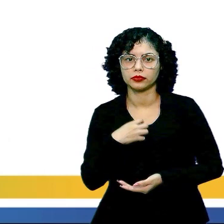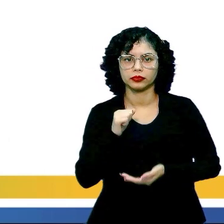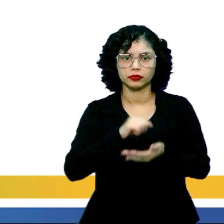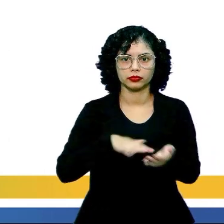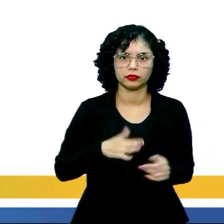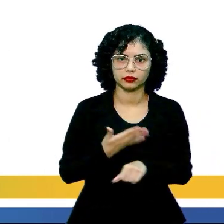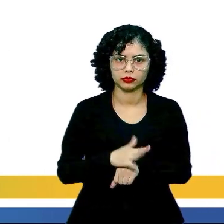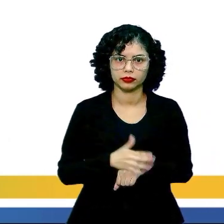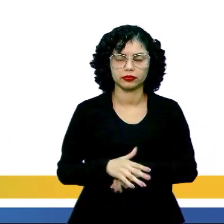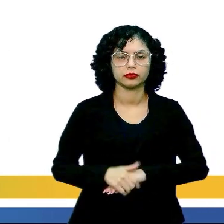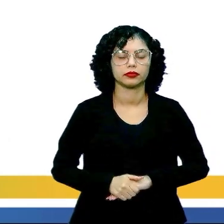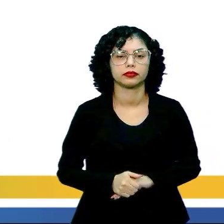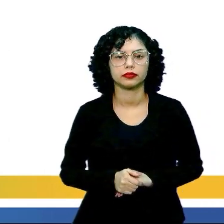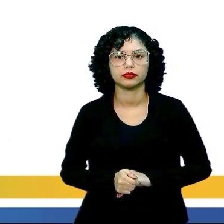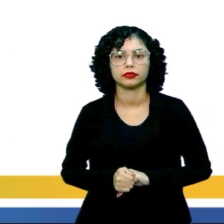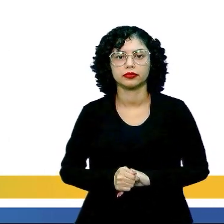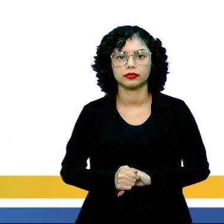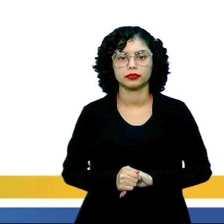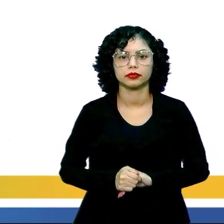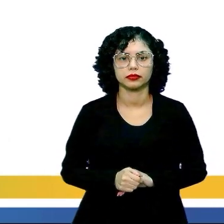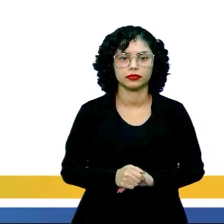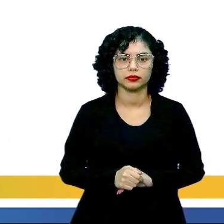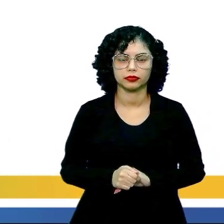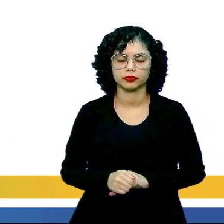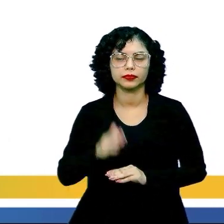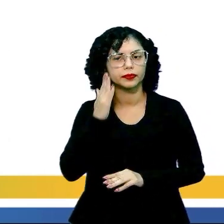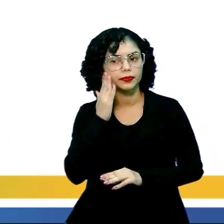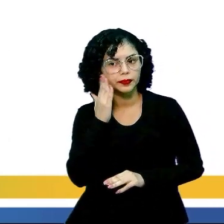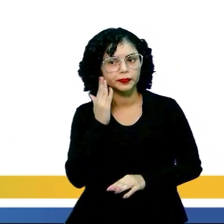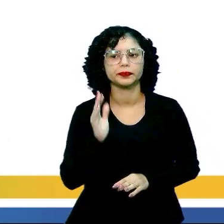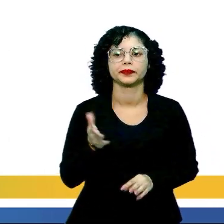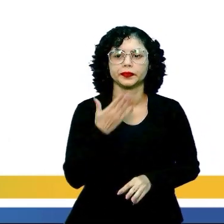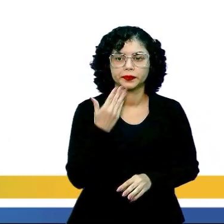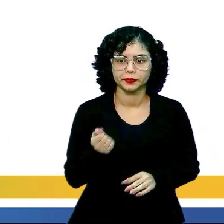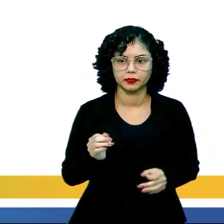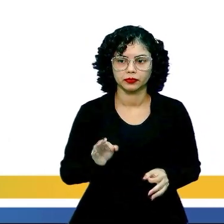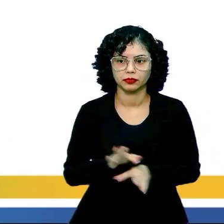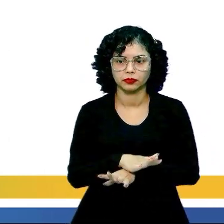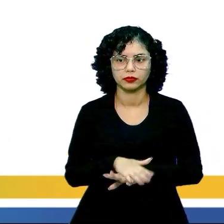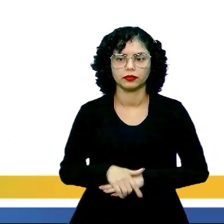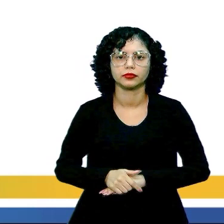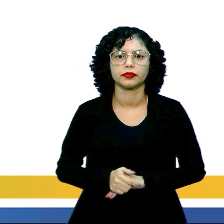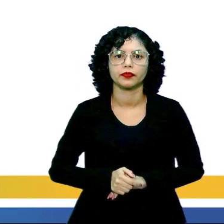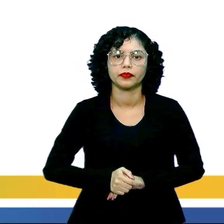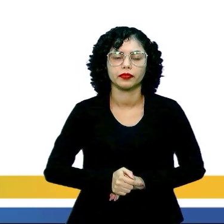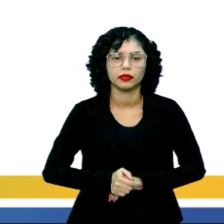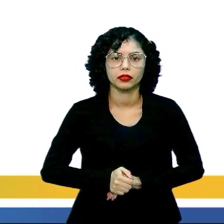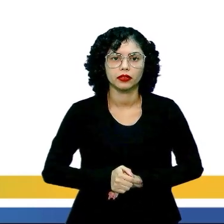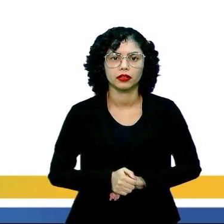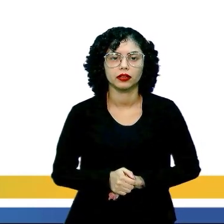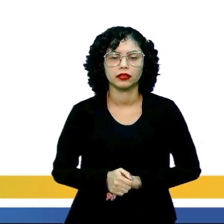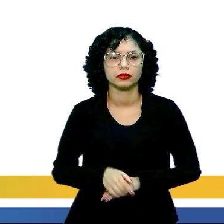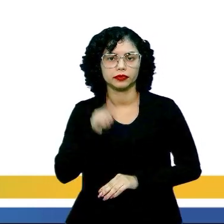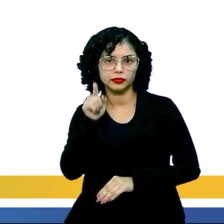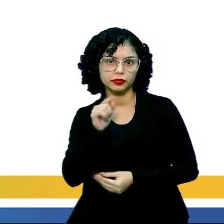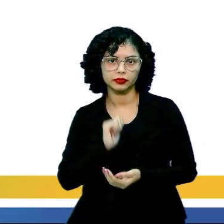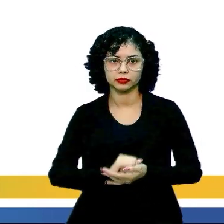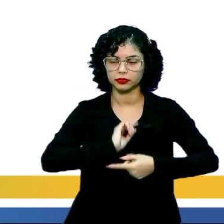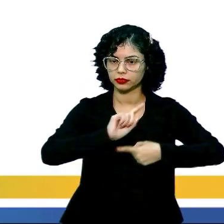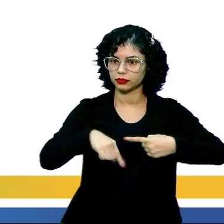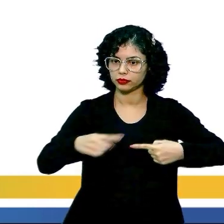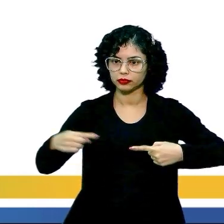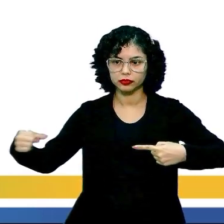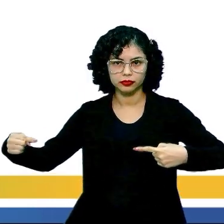dar uma praticada, que nós acabamos de internalizar, espero eu. Essa questão é retirada